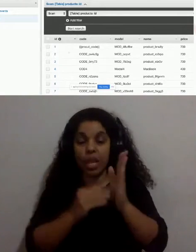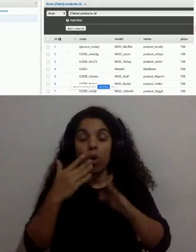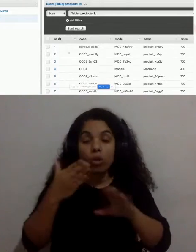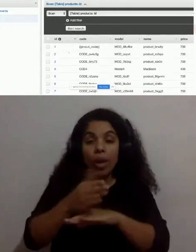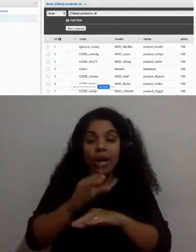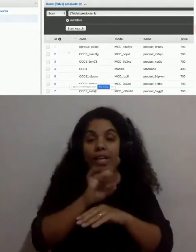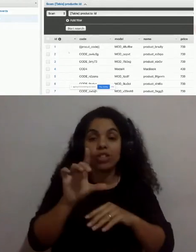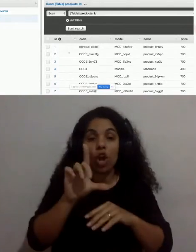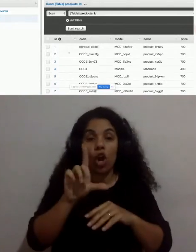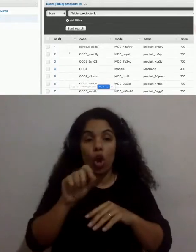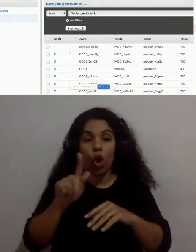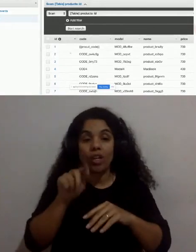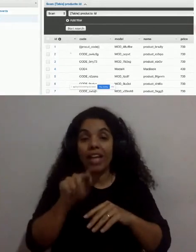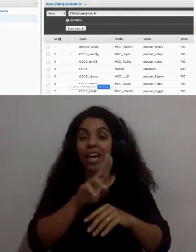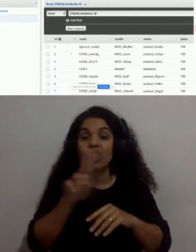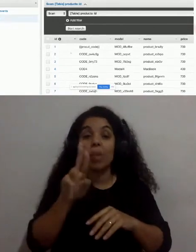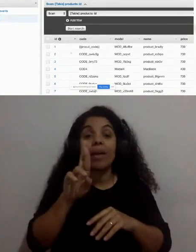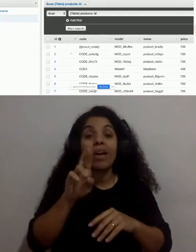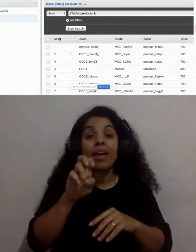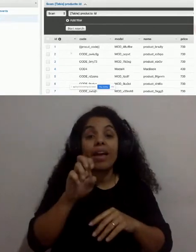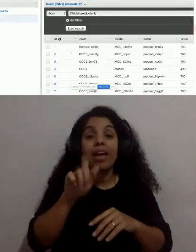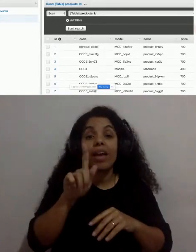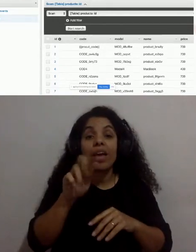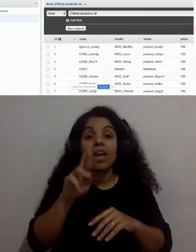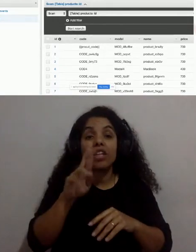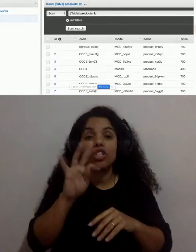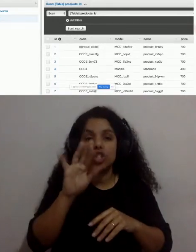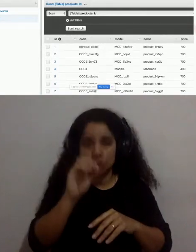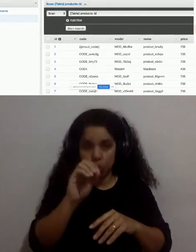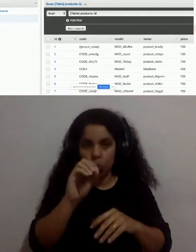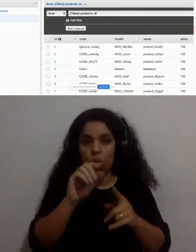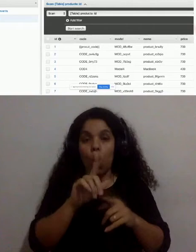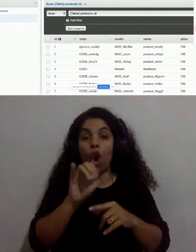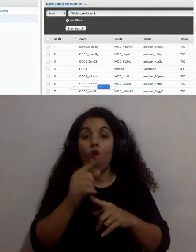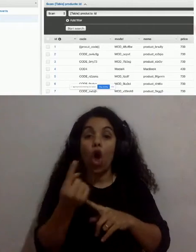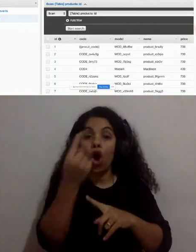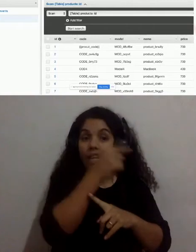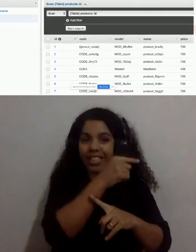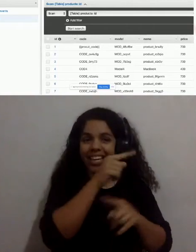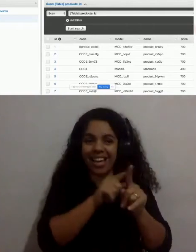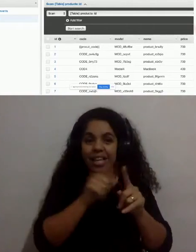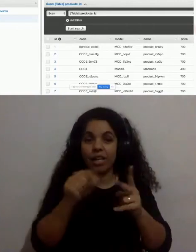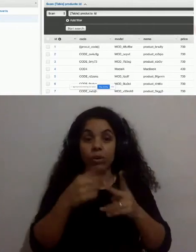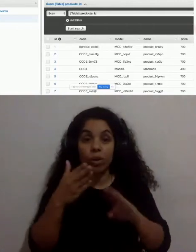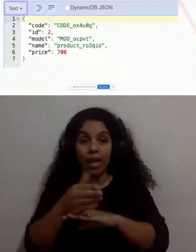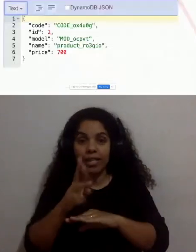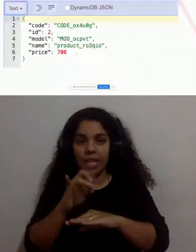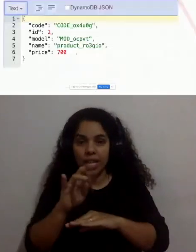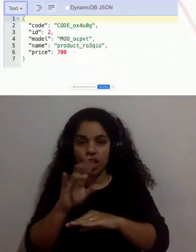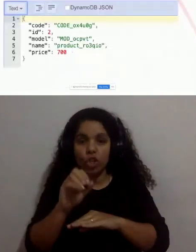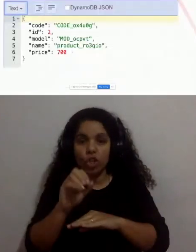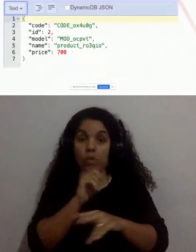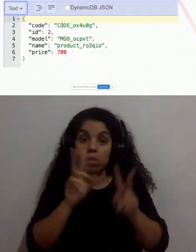chamo de log, aqui eu chamo de registro, tá? Log eu chamo lá no CloudWatch. Quando eu entro nesse registro, eu consigo